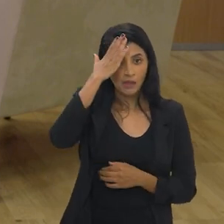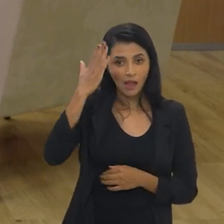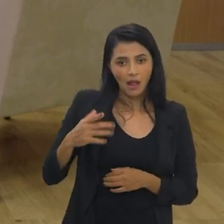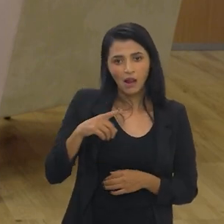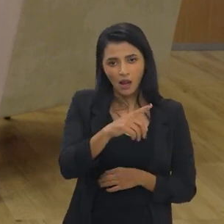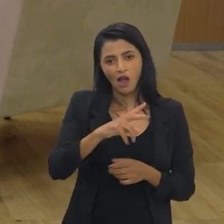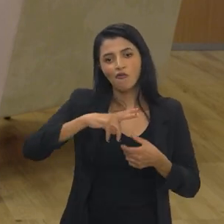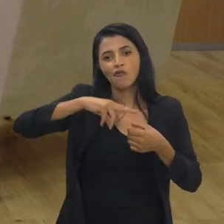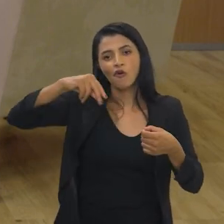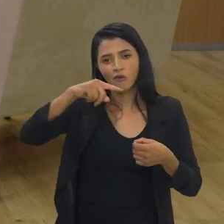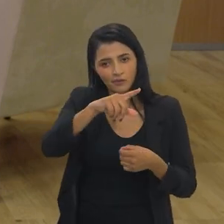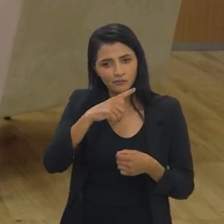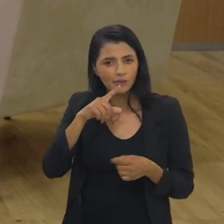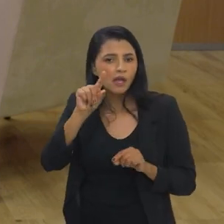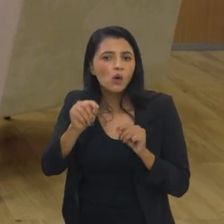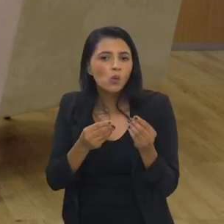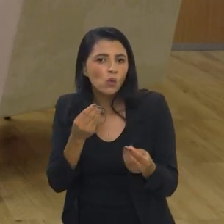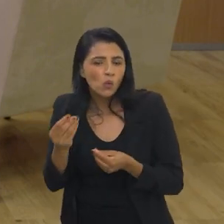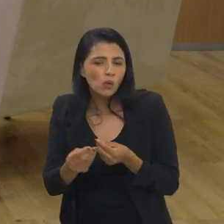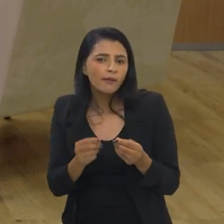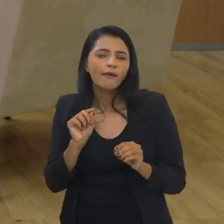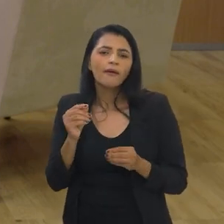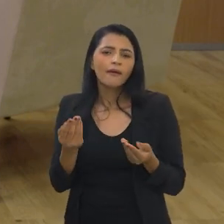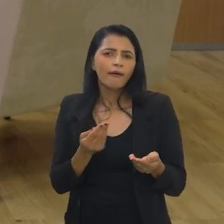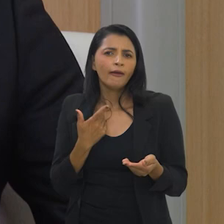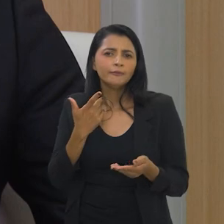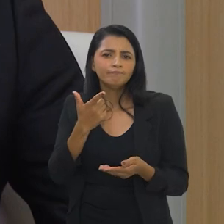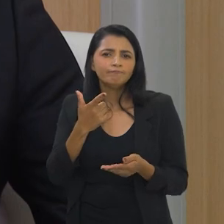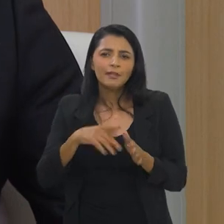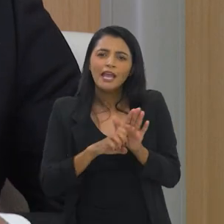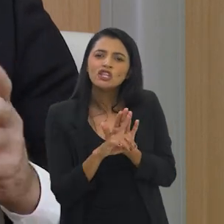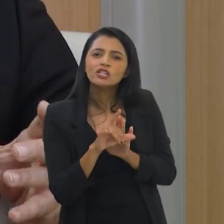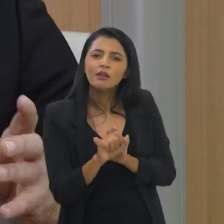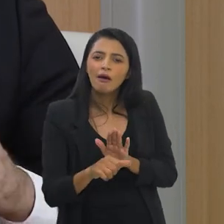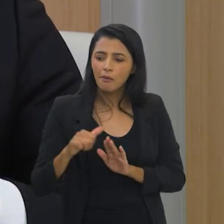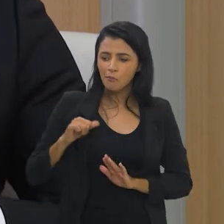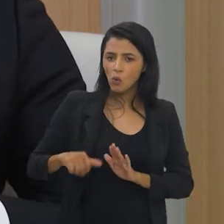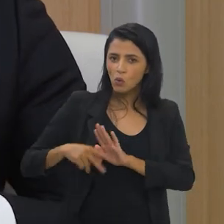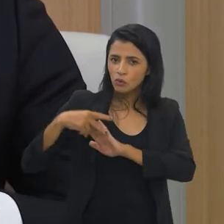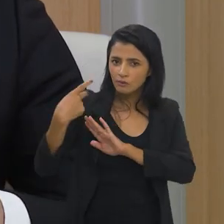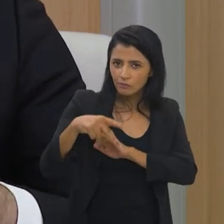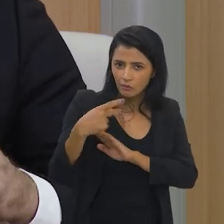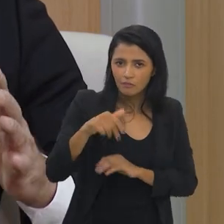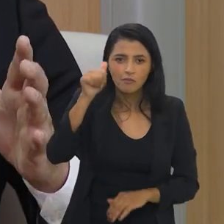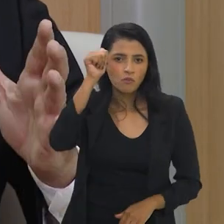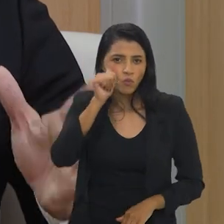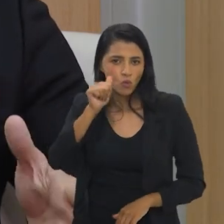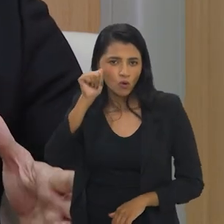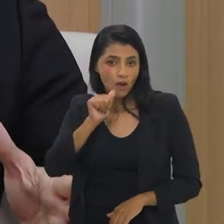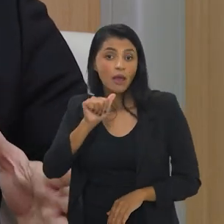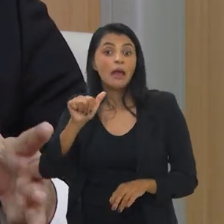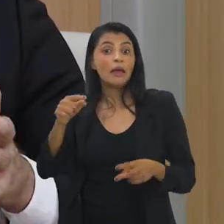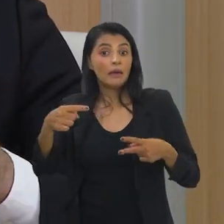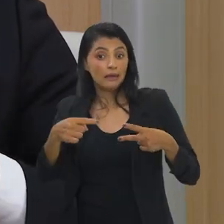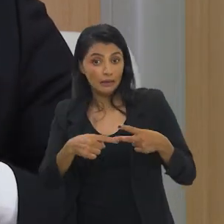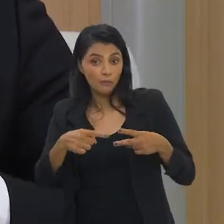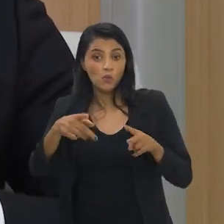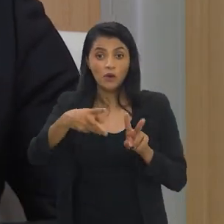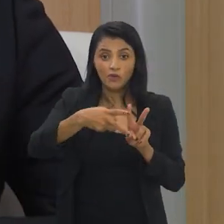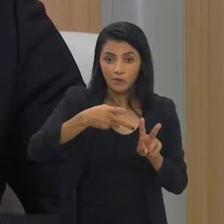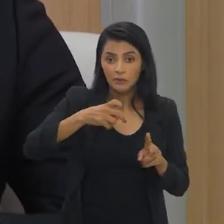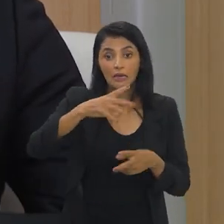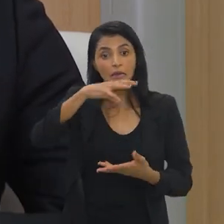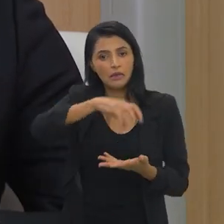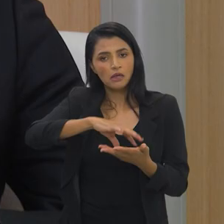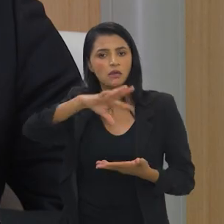Santos ali na voz do Brasil foi justamente a questão de editais e bolsas específicas para mulheres e para